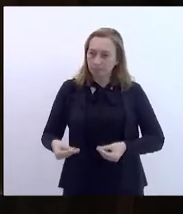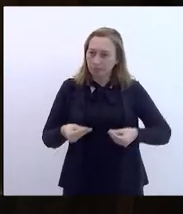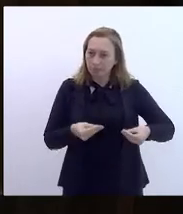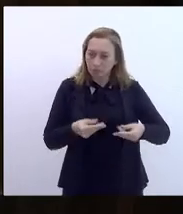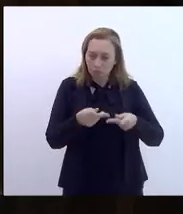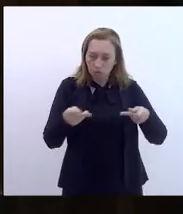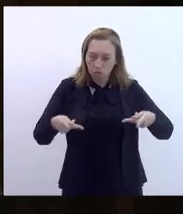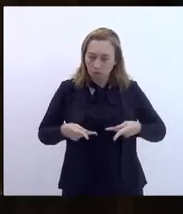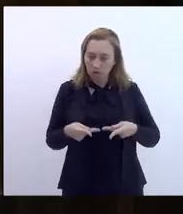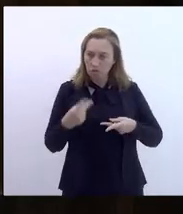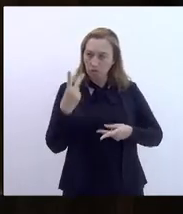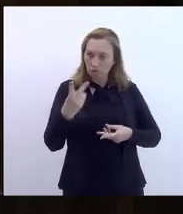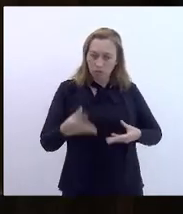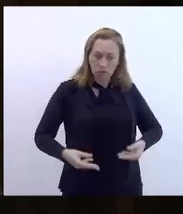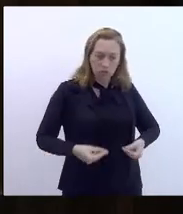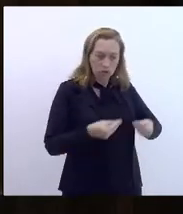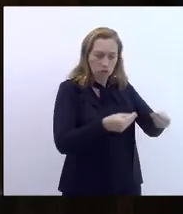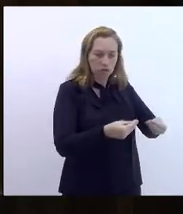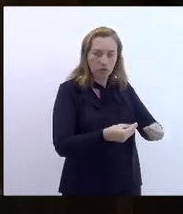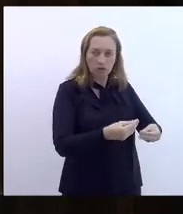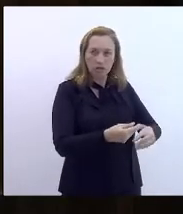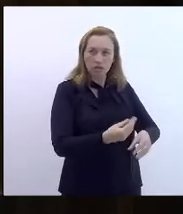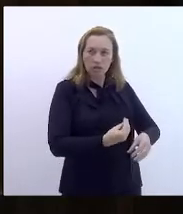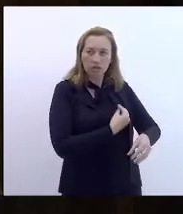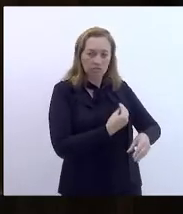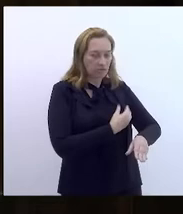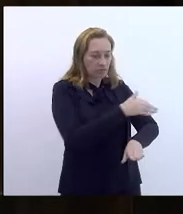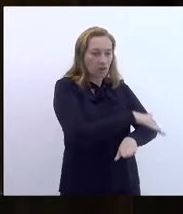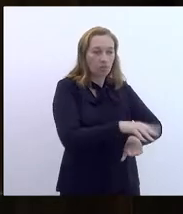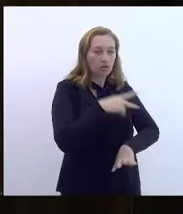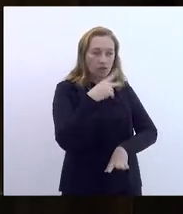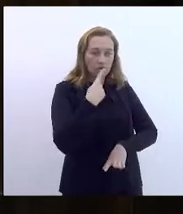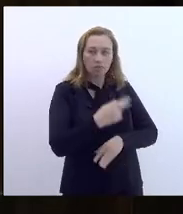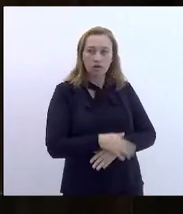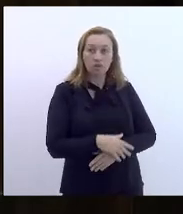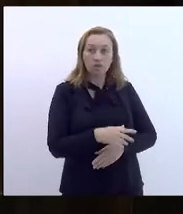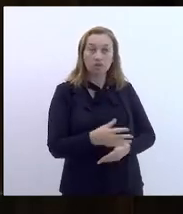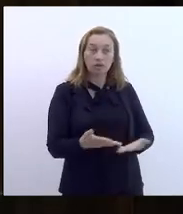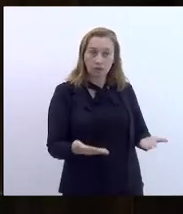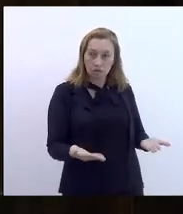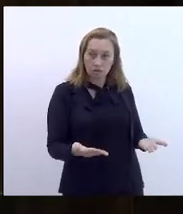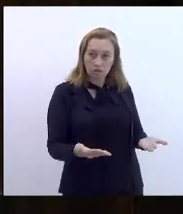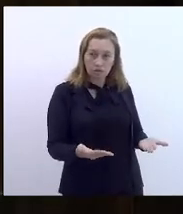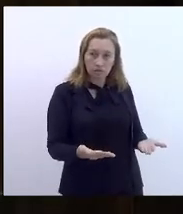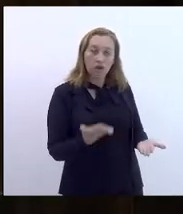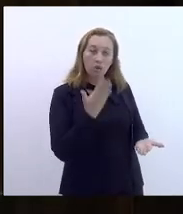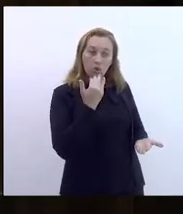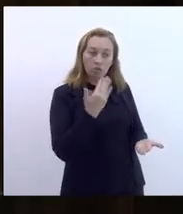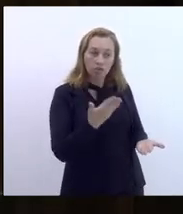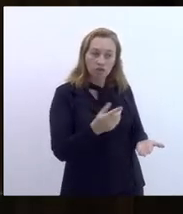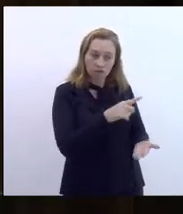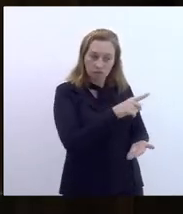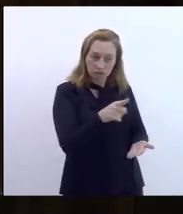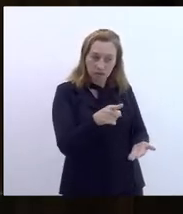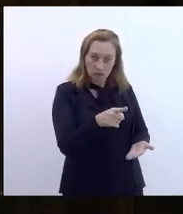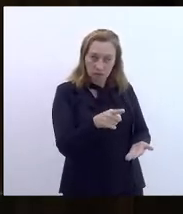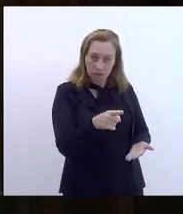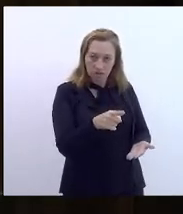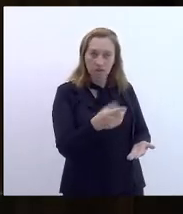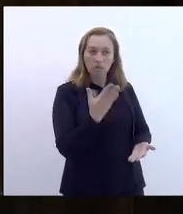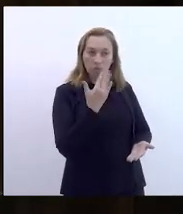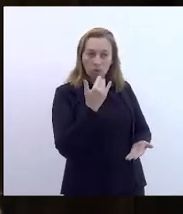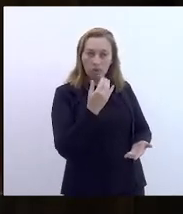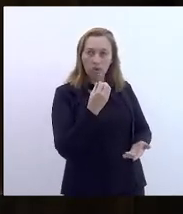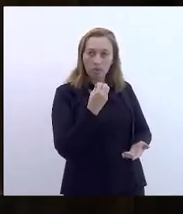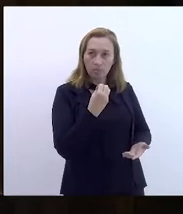quentinhas chegou nos dois moradores de rua e disse olha isso aqui é o almoço de vocês isso aqui é para